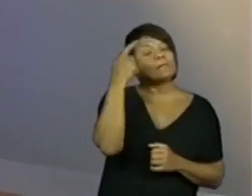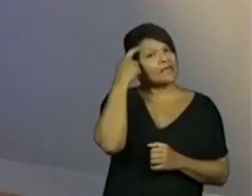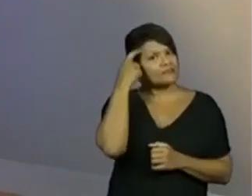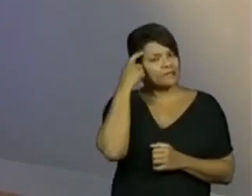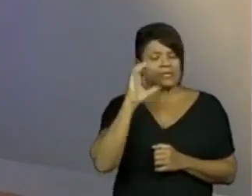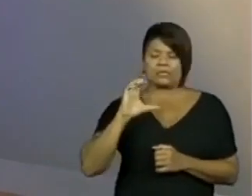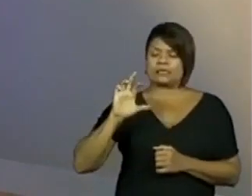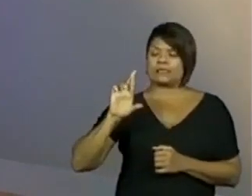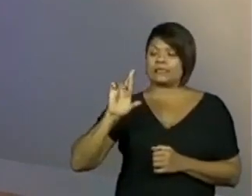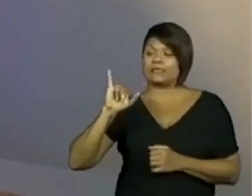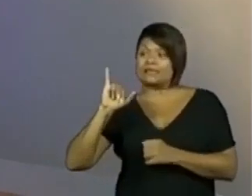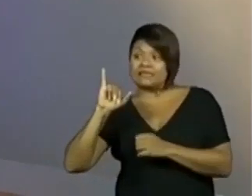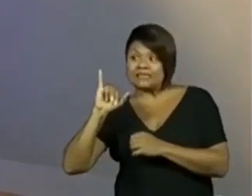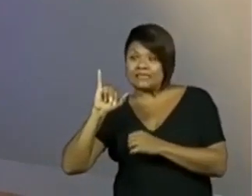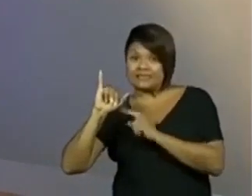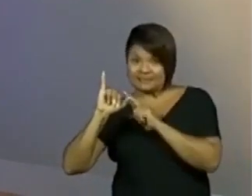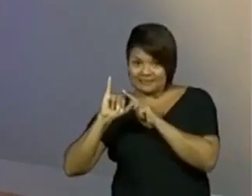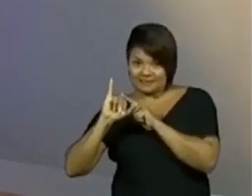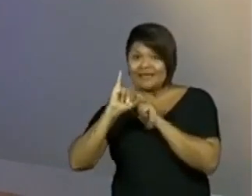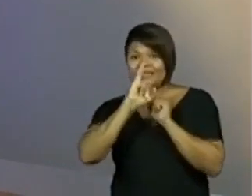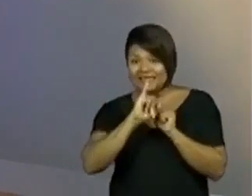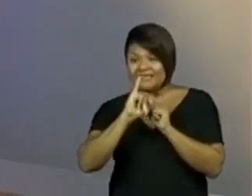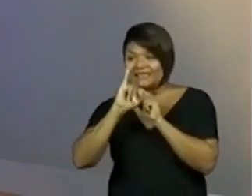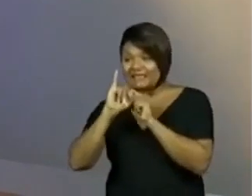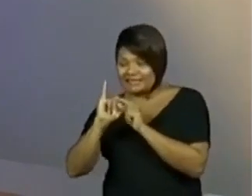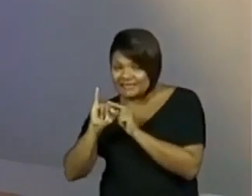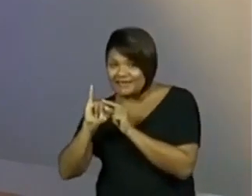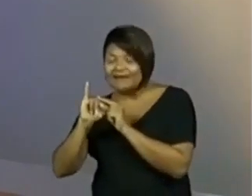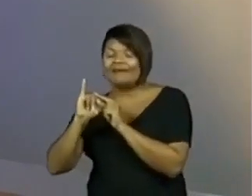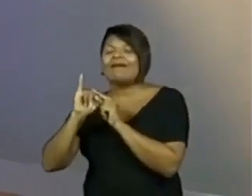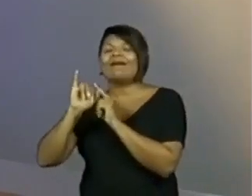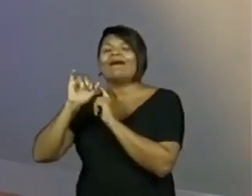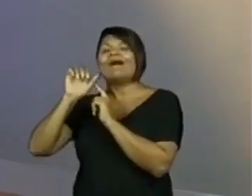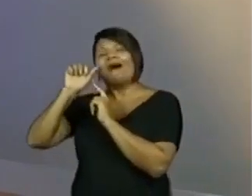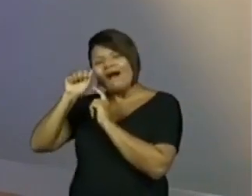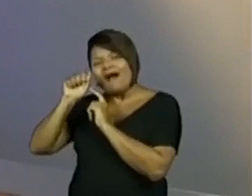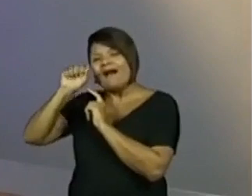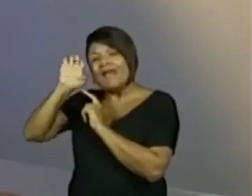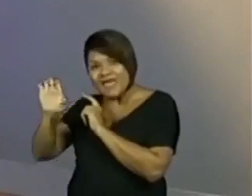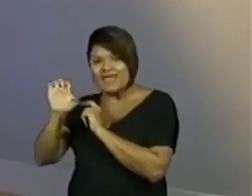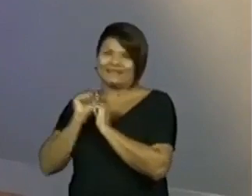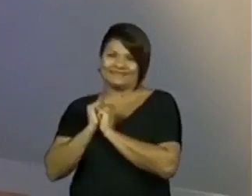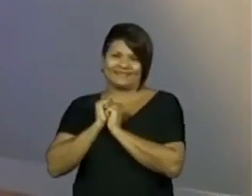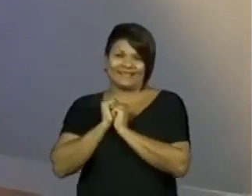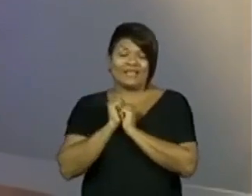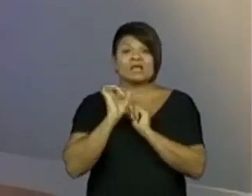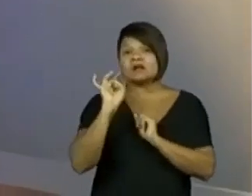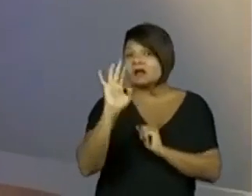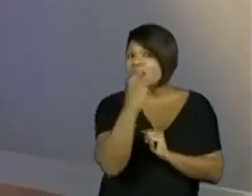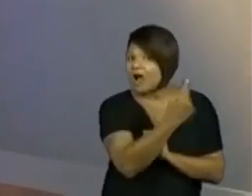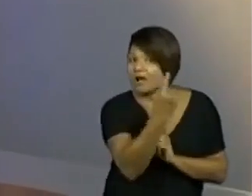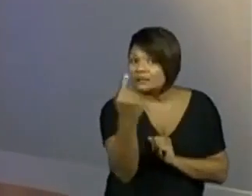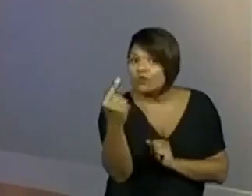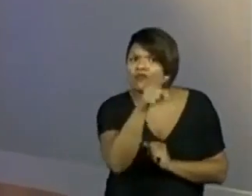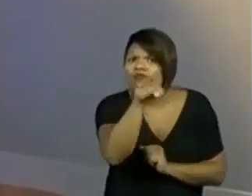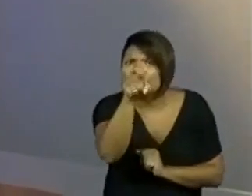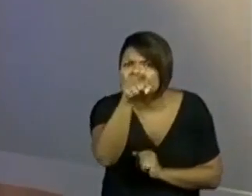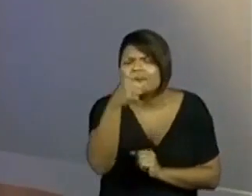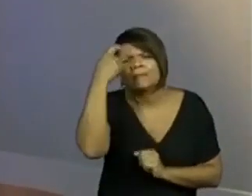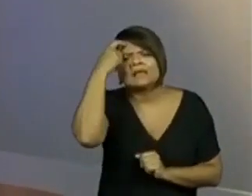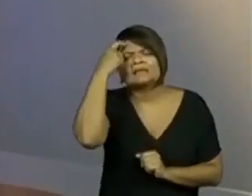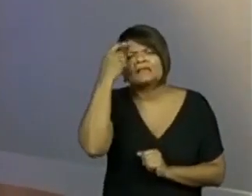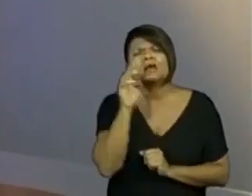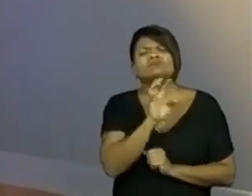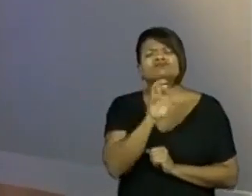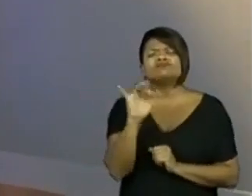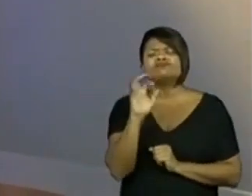Cristiane, I, I, A, E. Né? E aí cada um em casa vai pensar como ficaria o seu